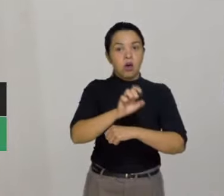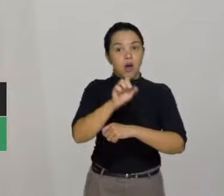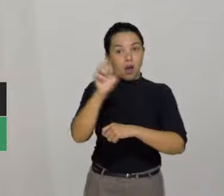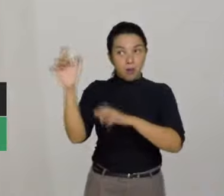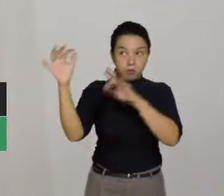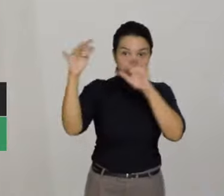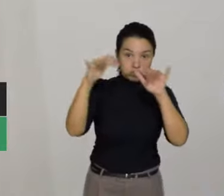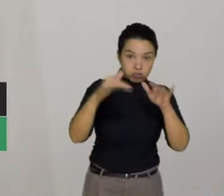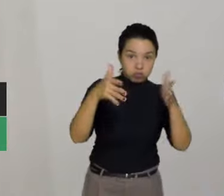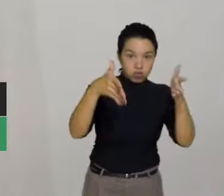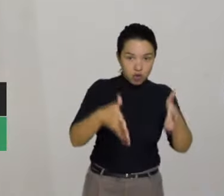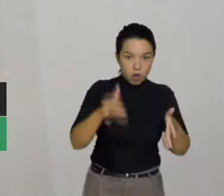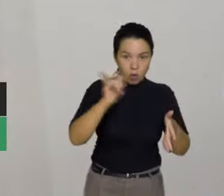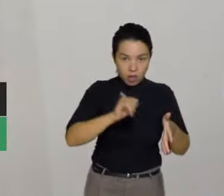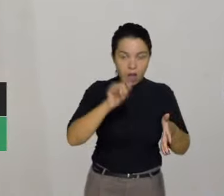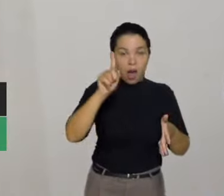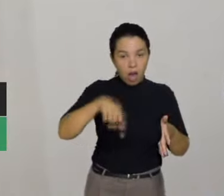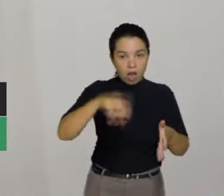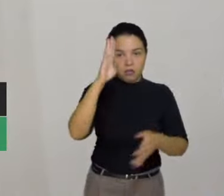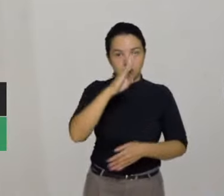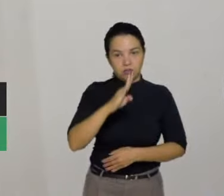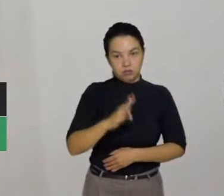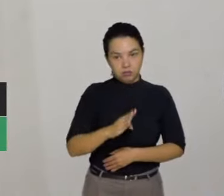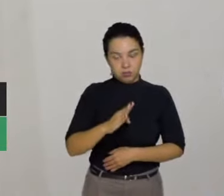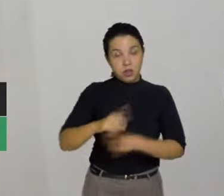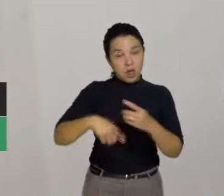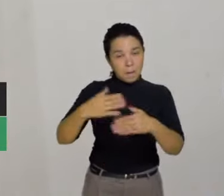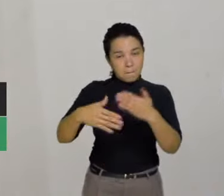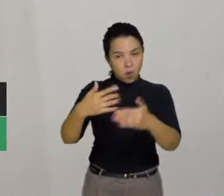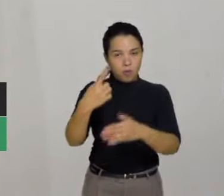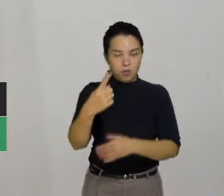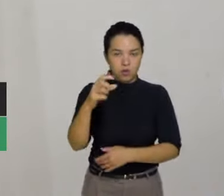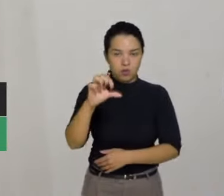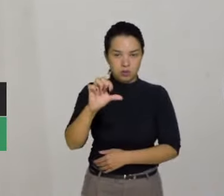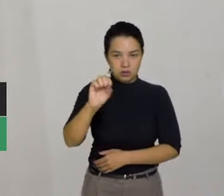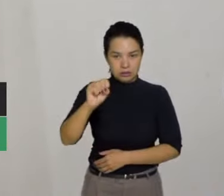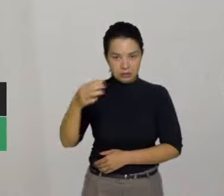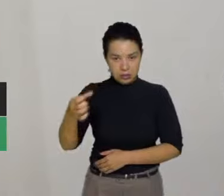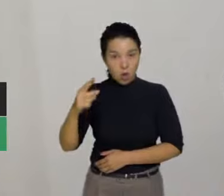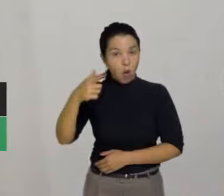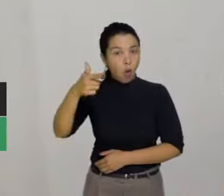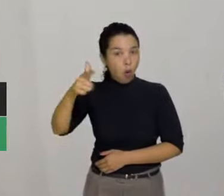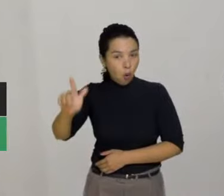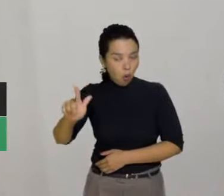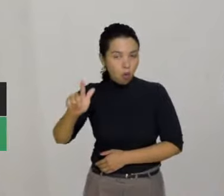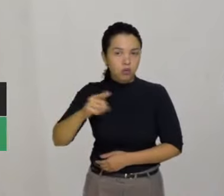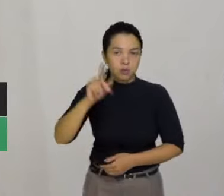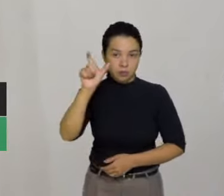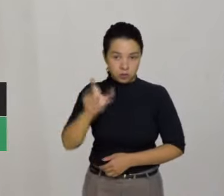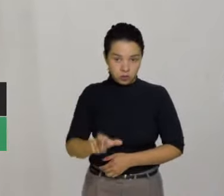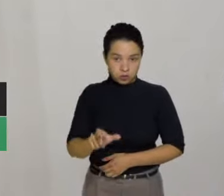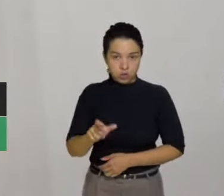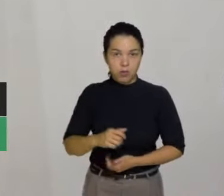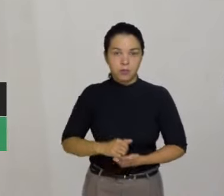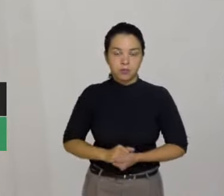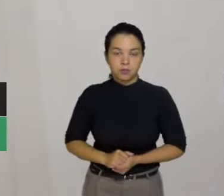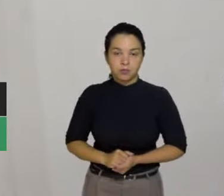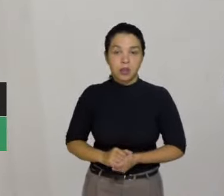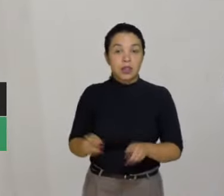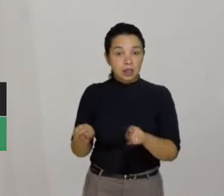em 1836, o suíço Enrico Schutel, agente consular do Reino da Sardenha, fazia chegar ao